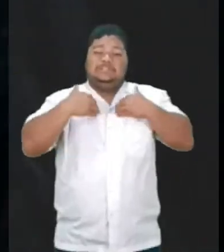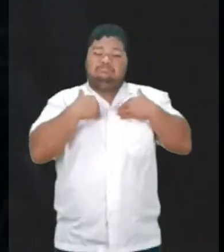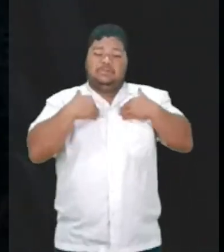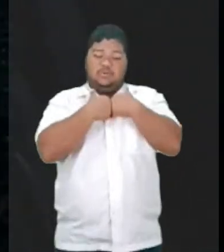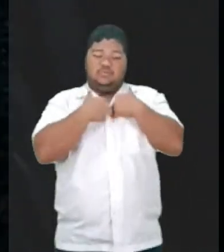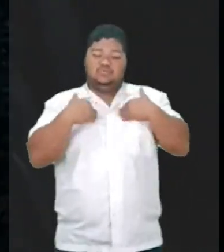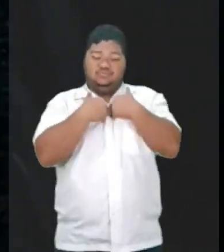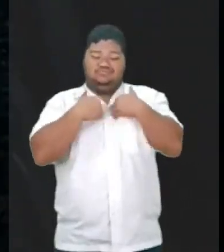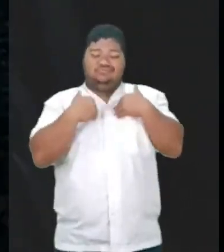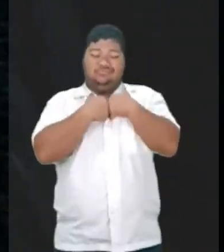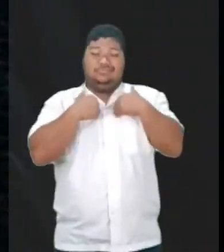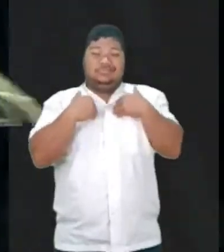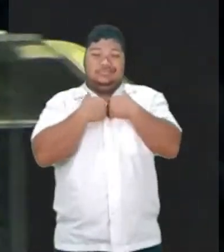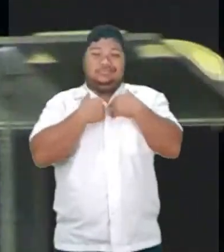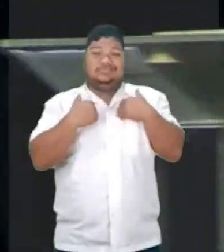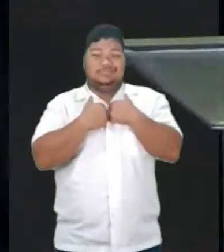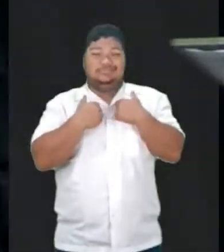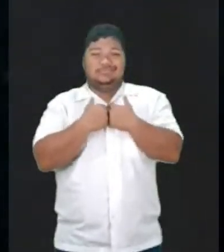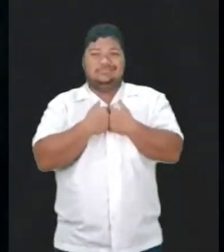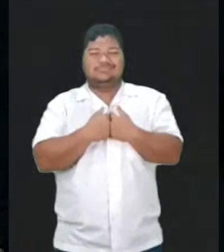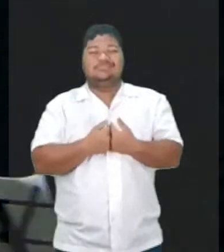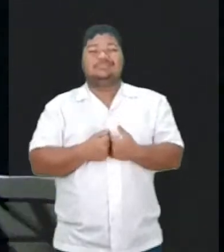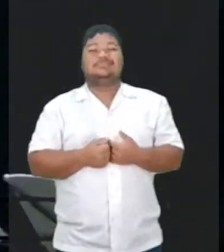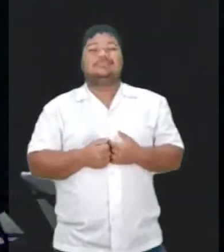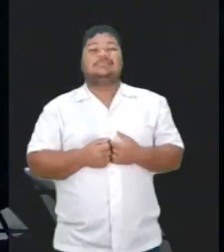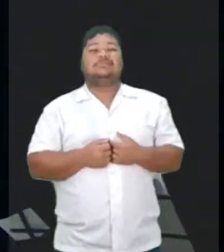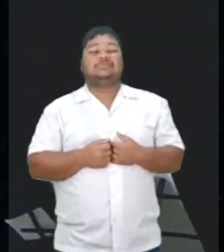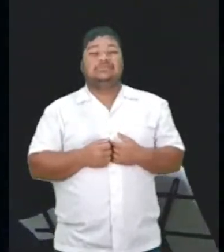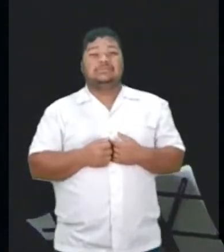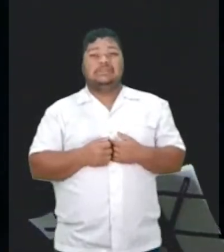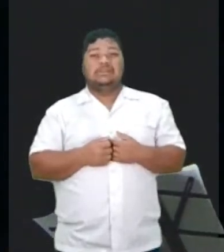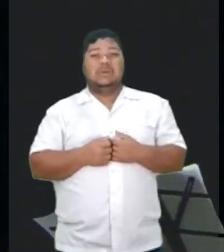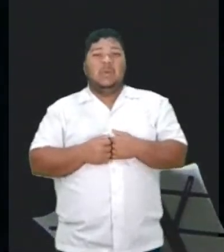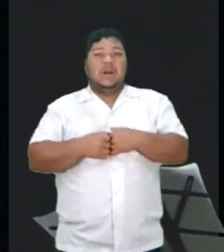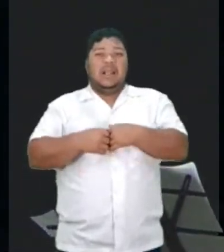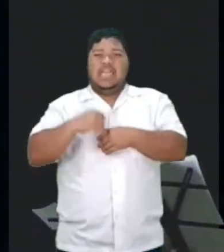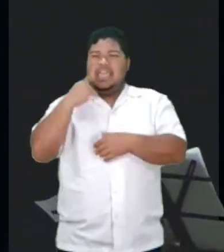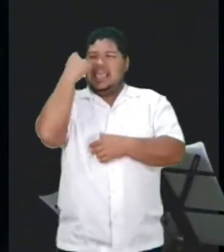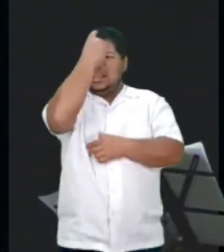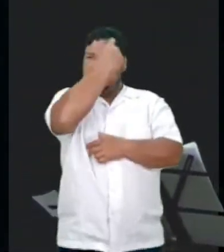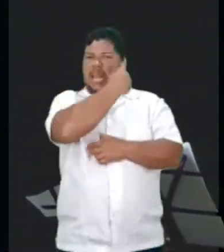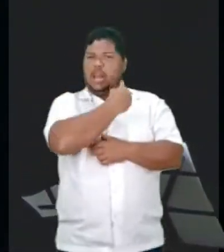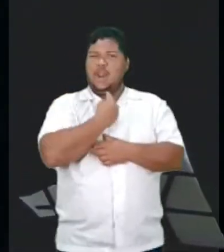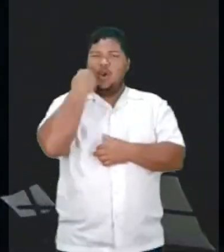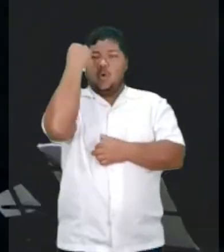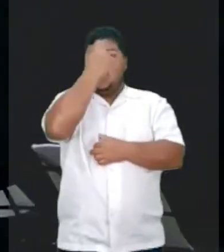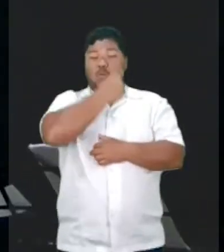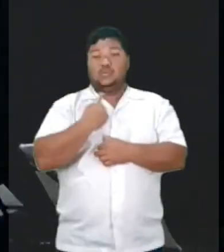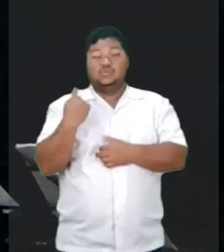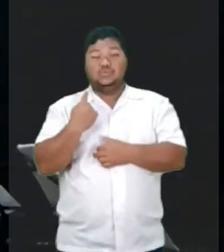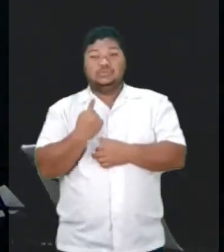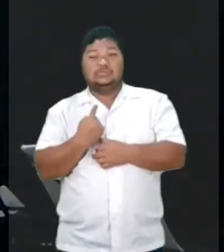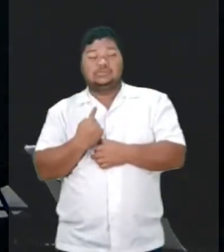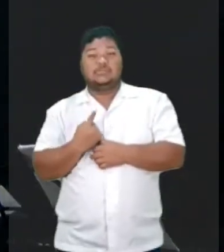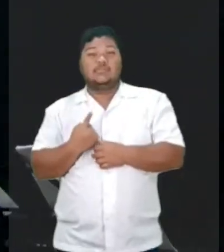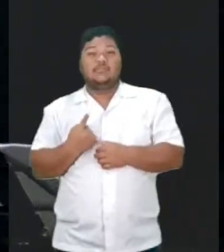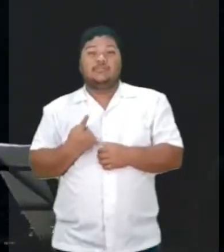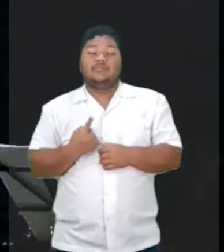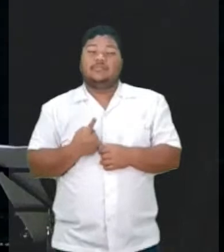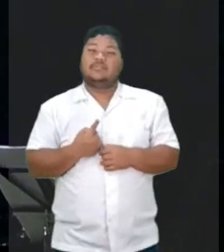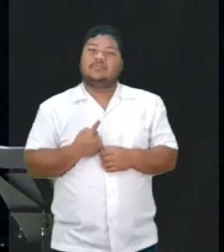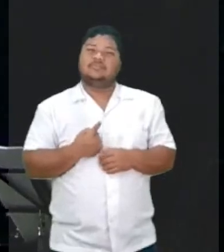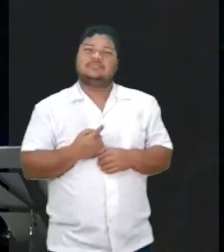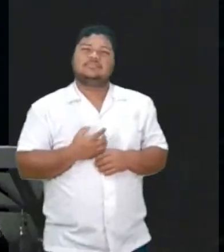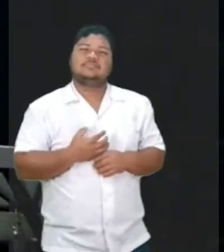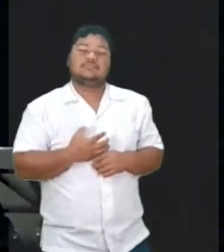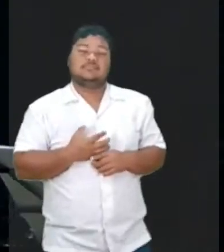Quando fizeram o relógio biológico, genético, do período de hoje até essa pessoa, essa mulher